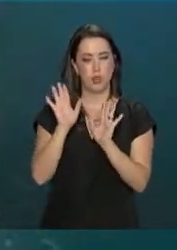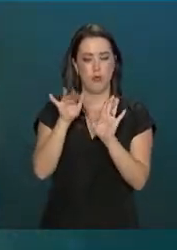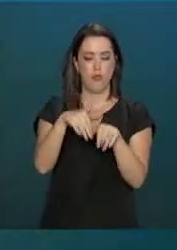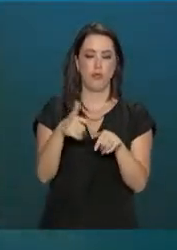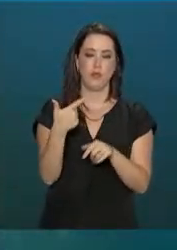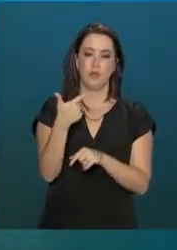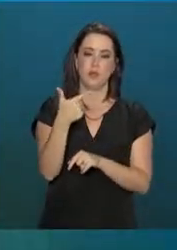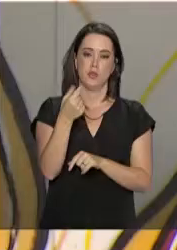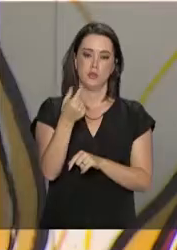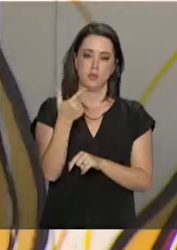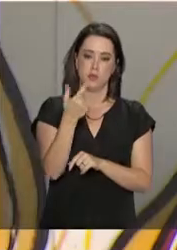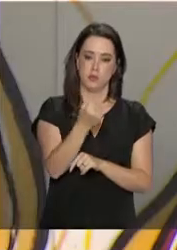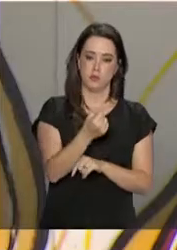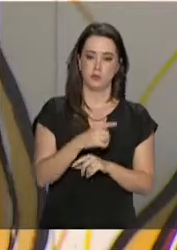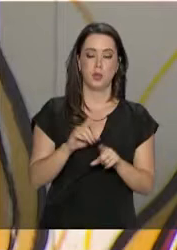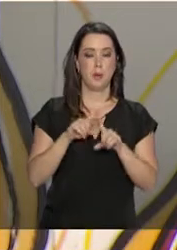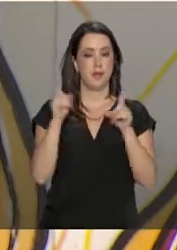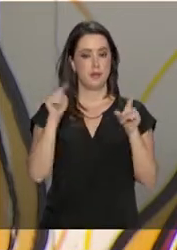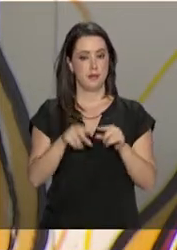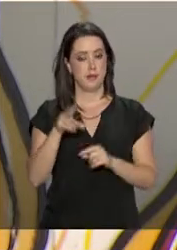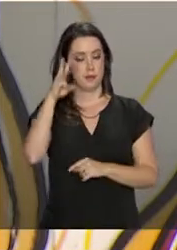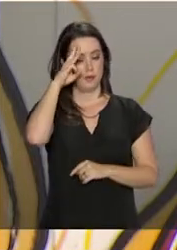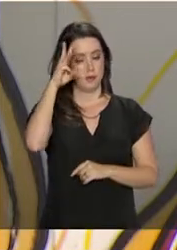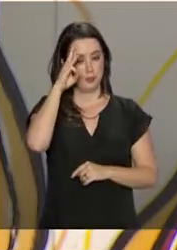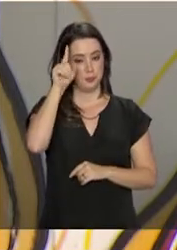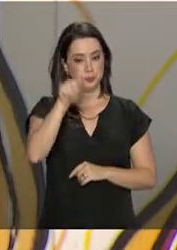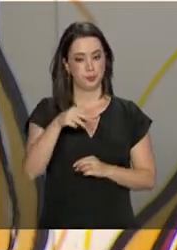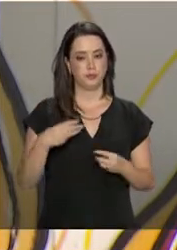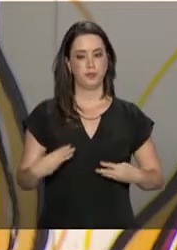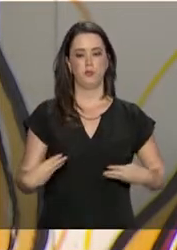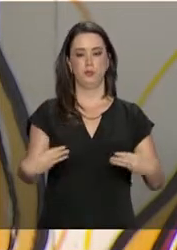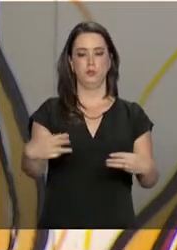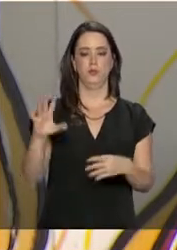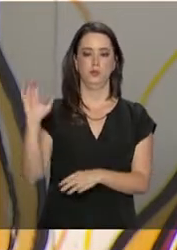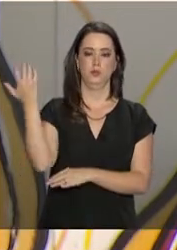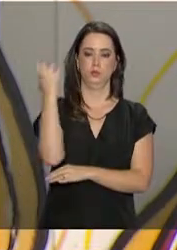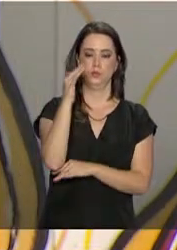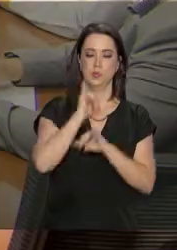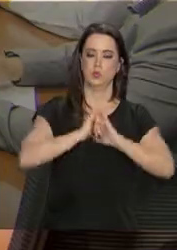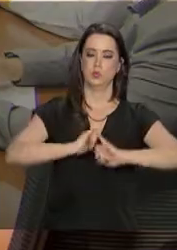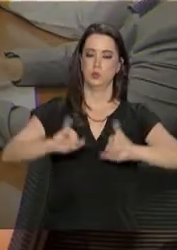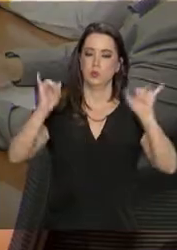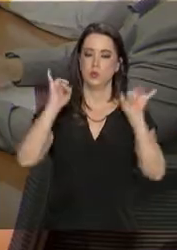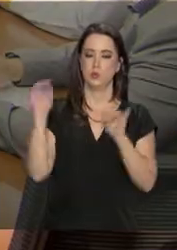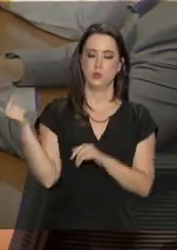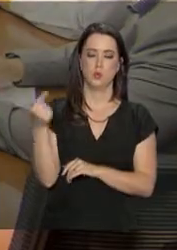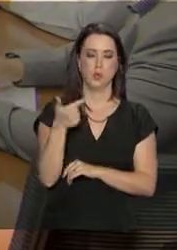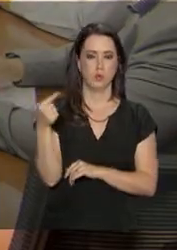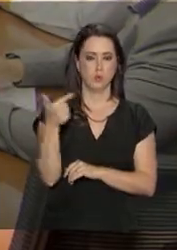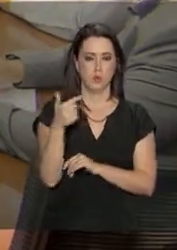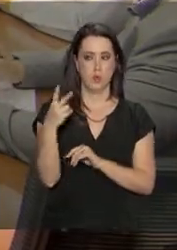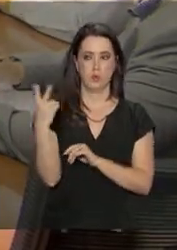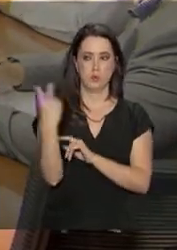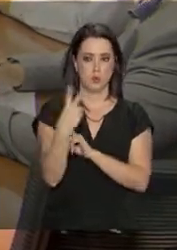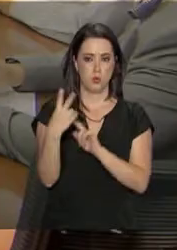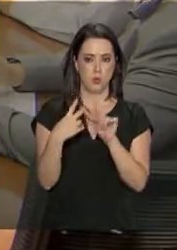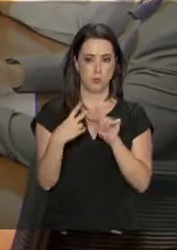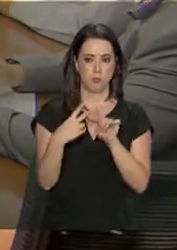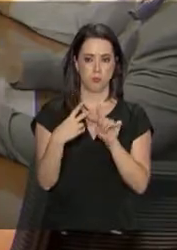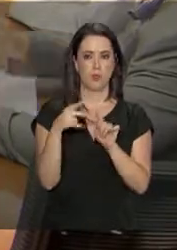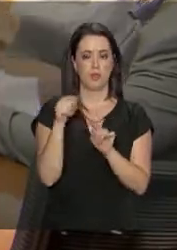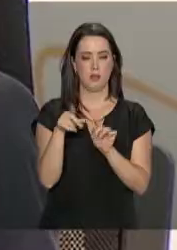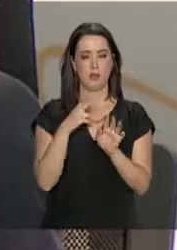em 2020. Mas nesta terça-feira, o ministro do Meio Ambiente anunciou a segunda etapa do projeto, que